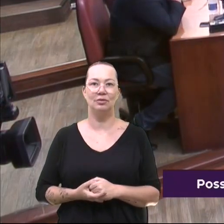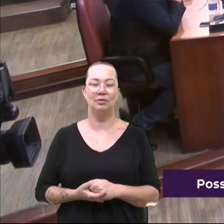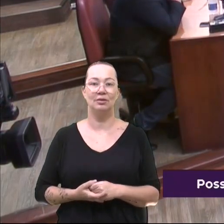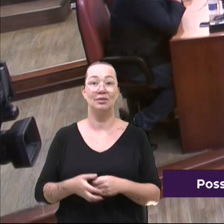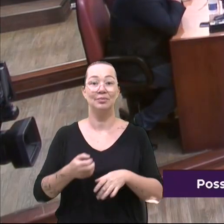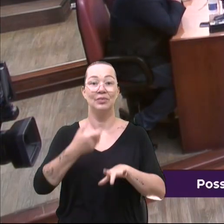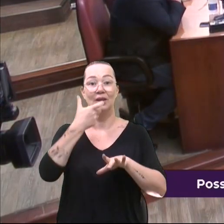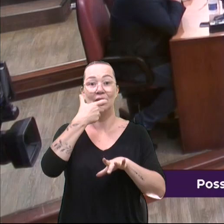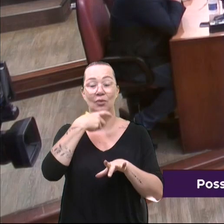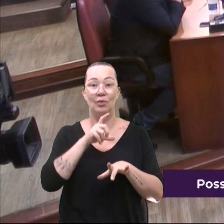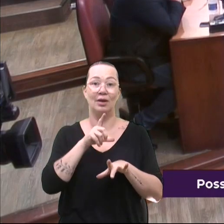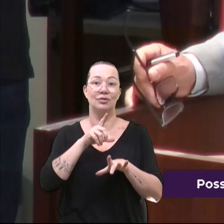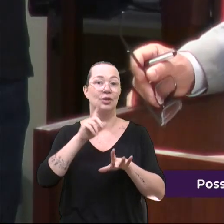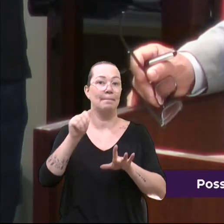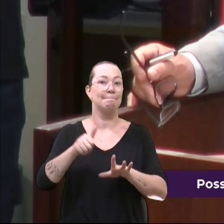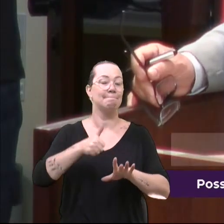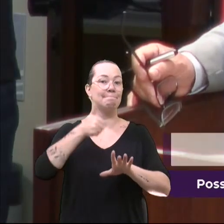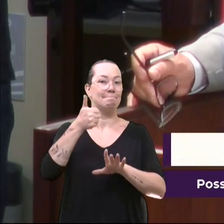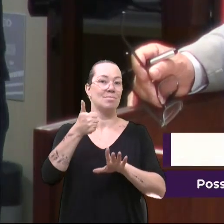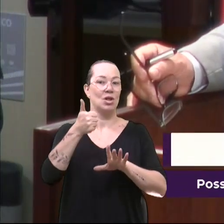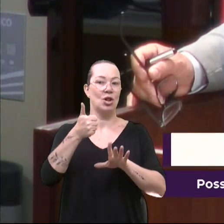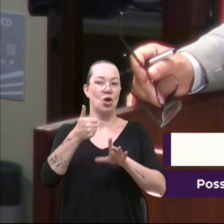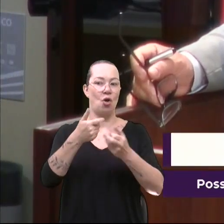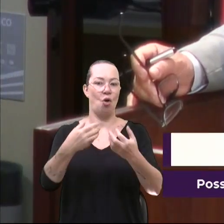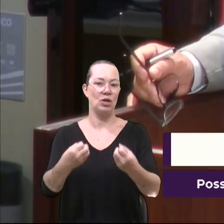Talvez o maior ensinamento